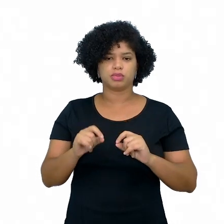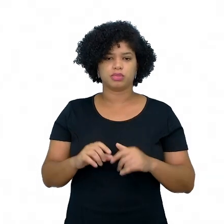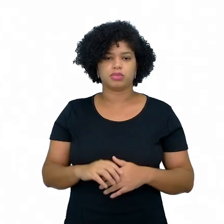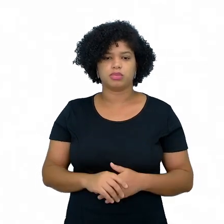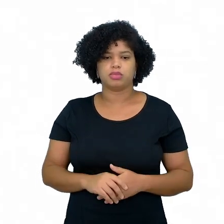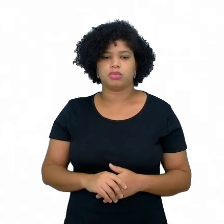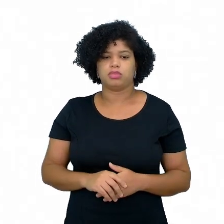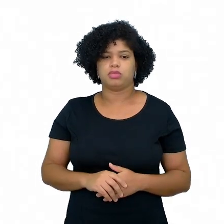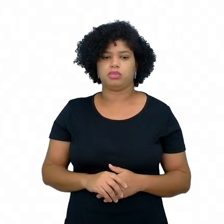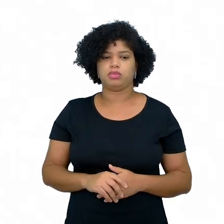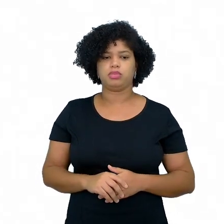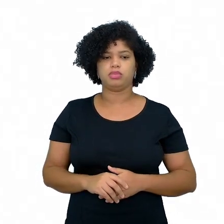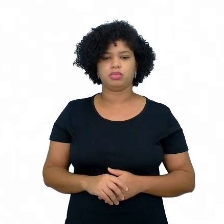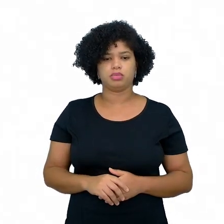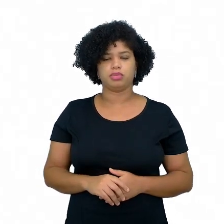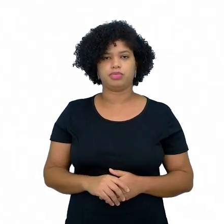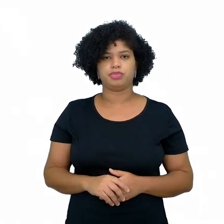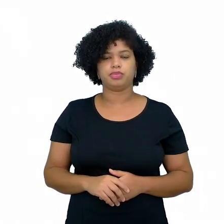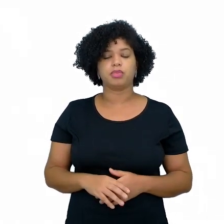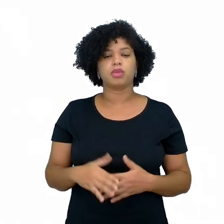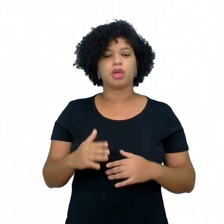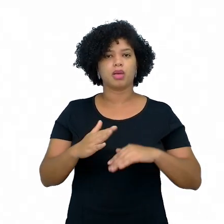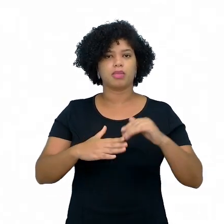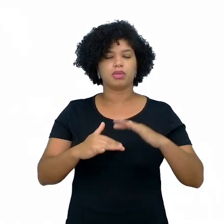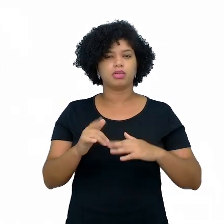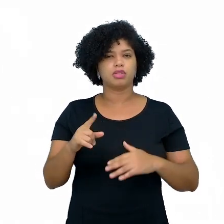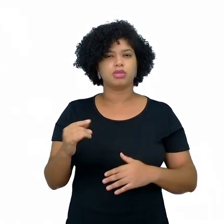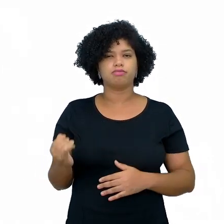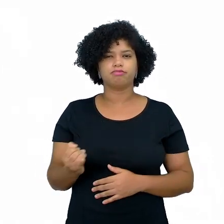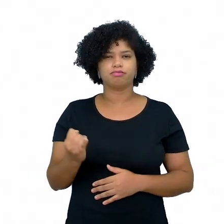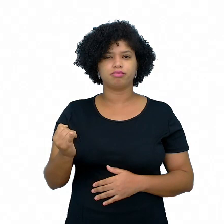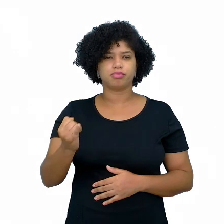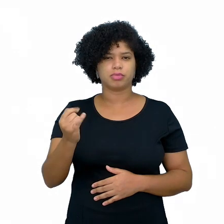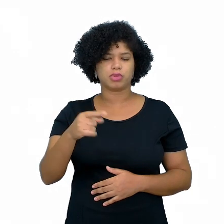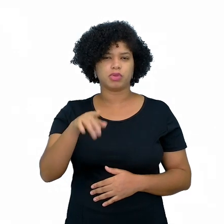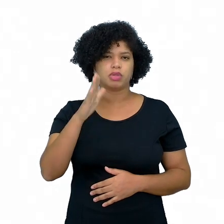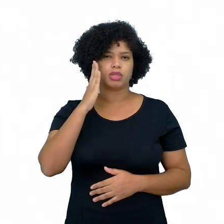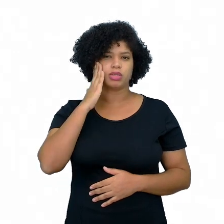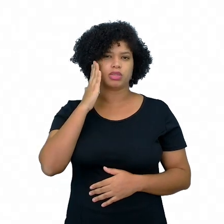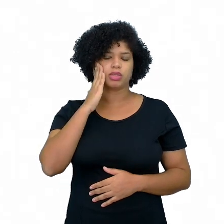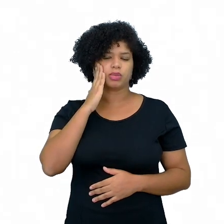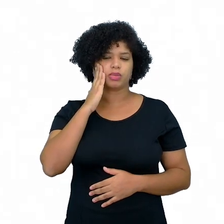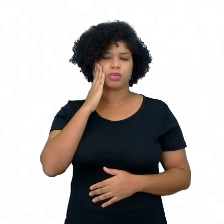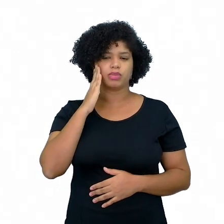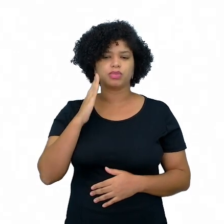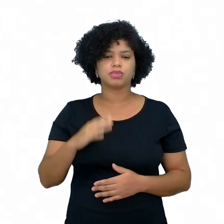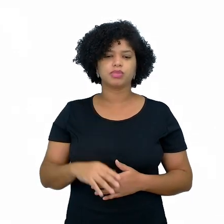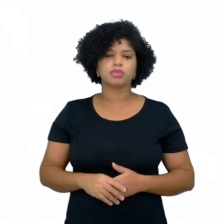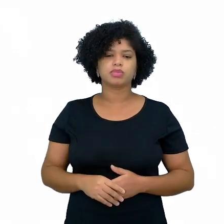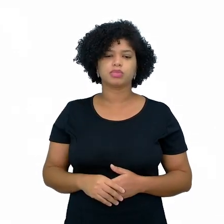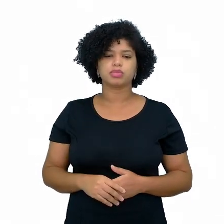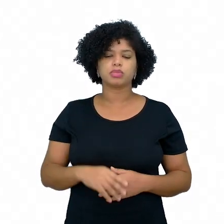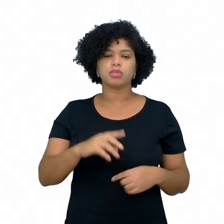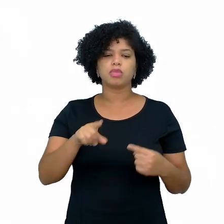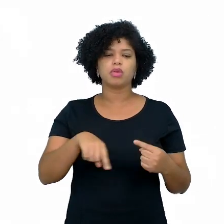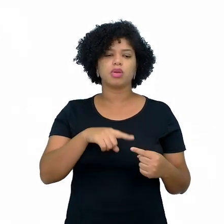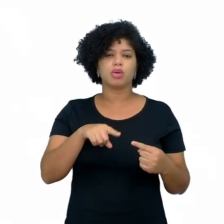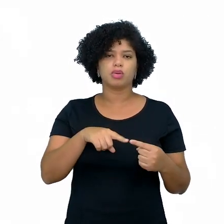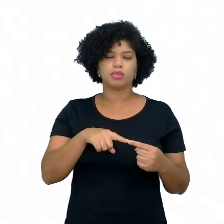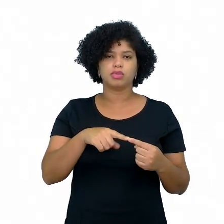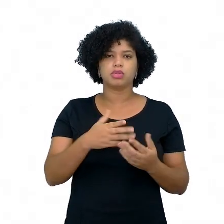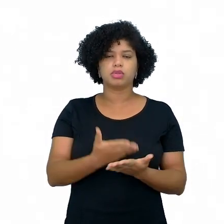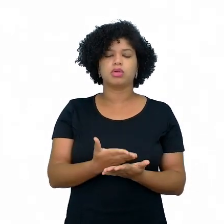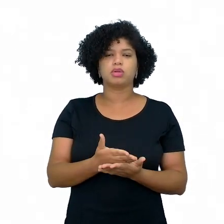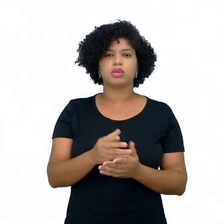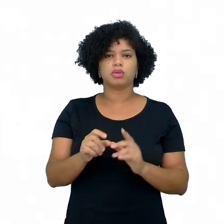que essa habilidade essencial, de saiba quais são os objetivos da